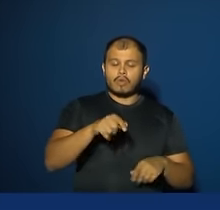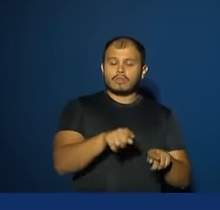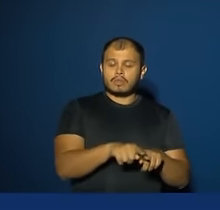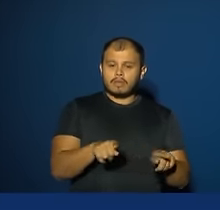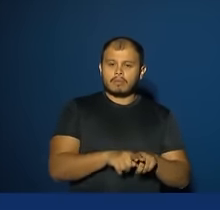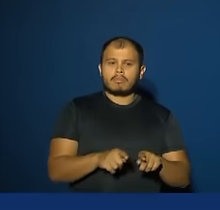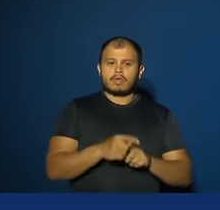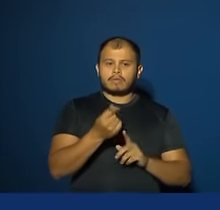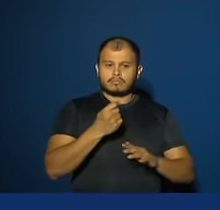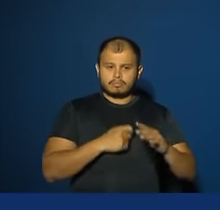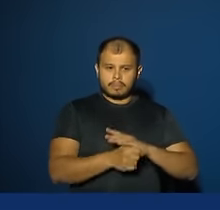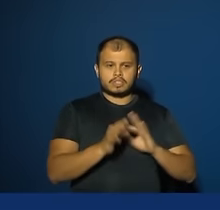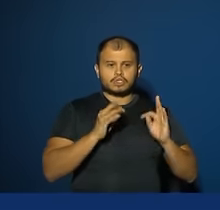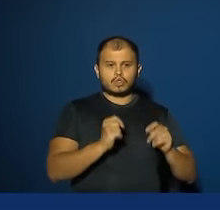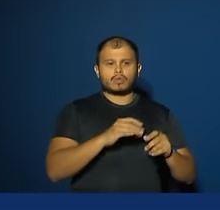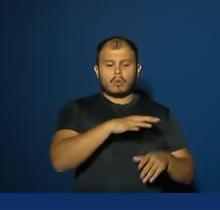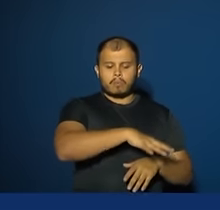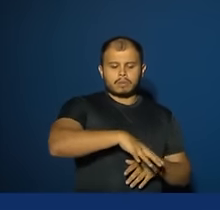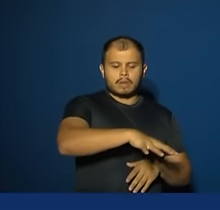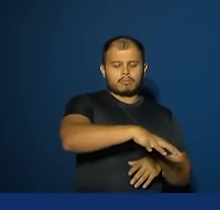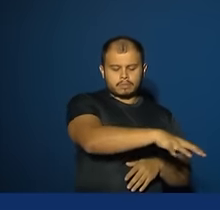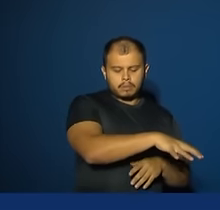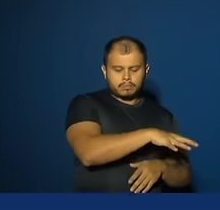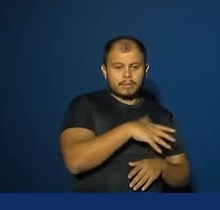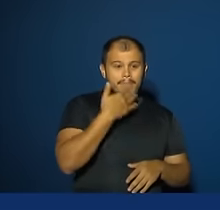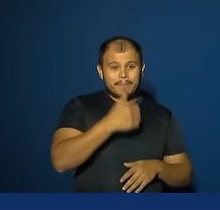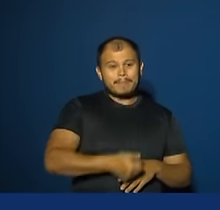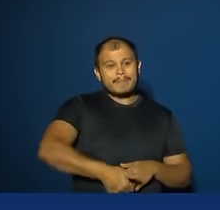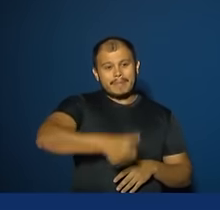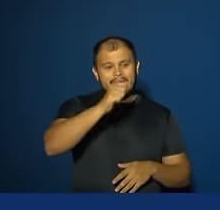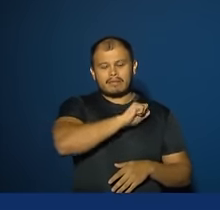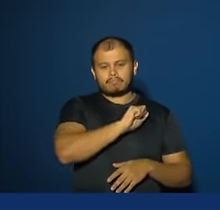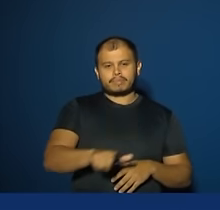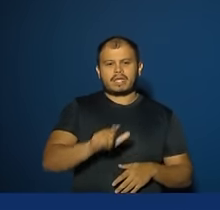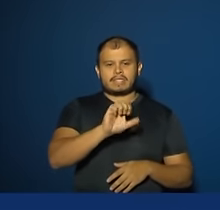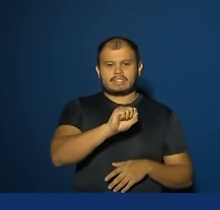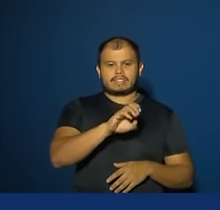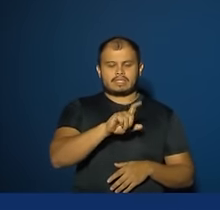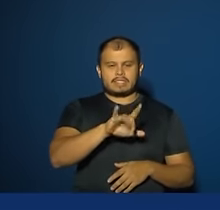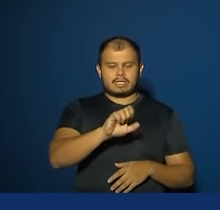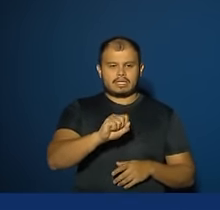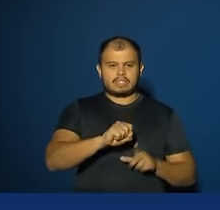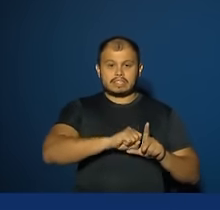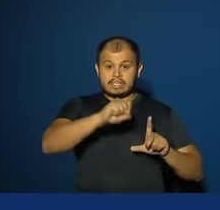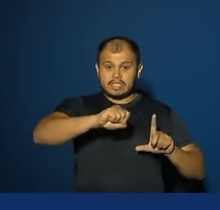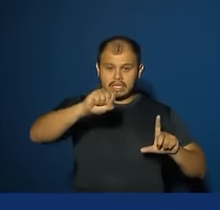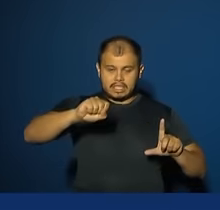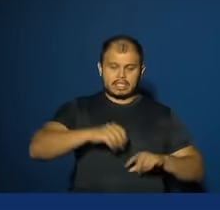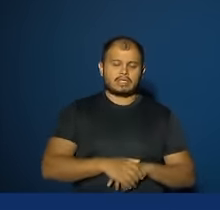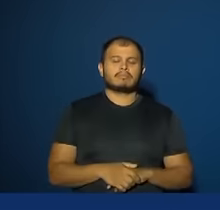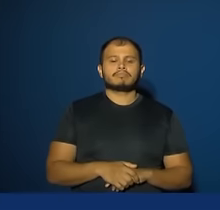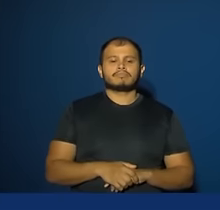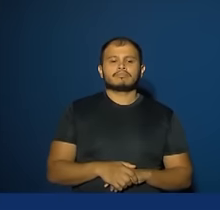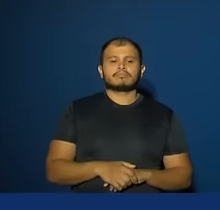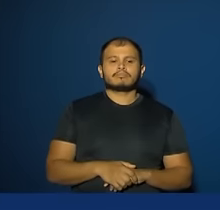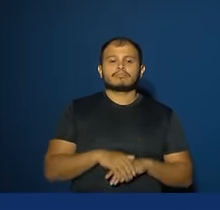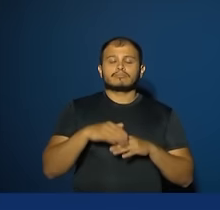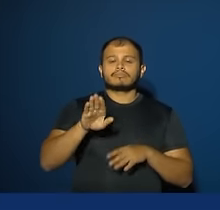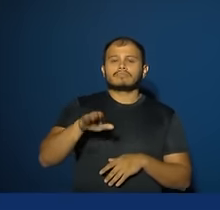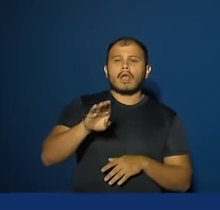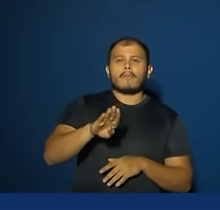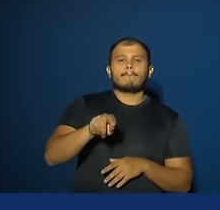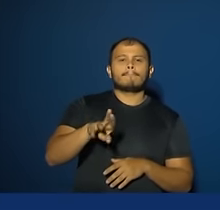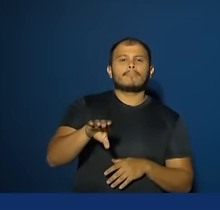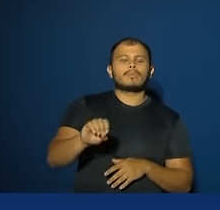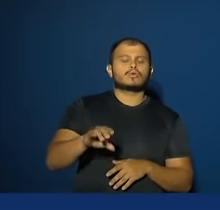Mas todos os setores foram melhor que a Selic. Acho que é um ponto importante aqui para a nossa plateia. Bruno, juntando